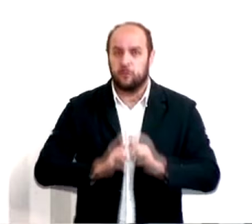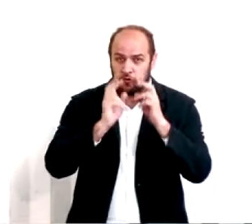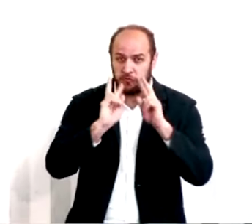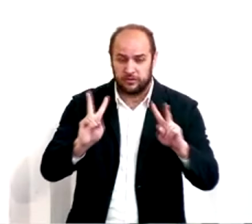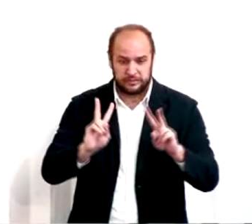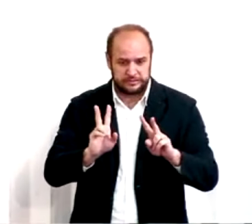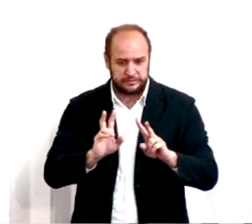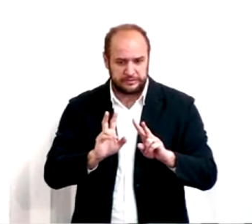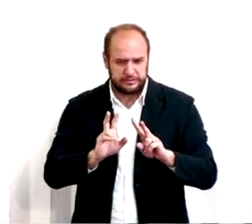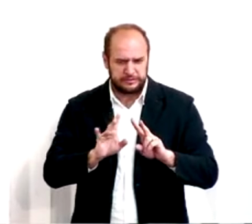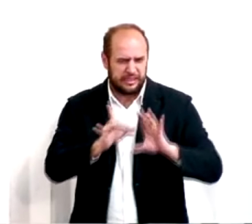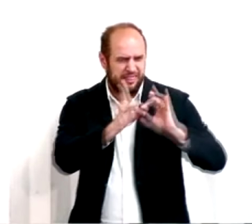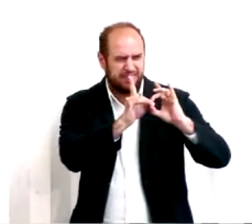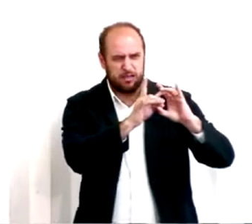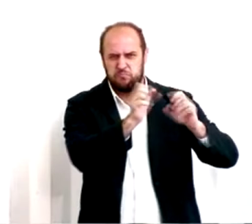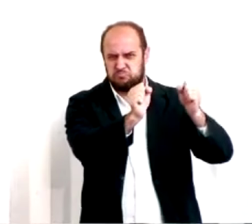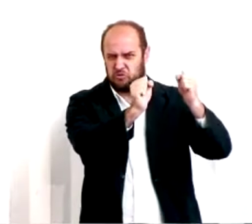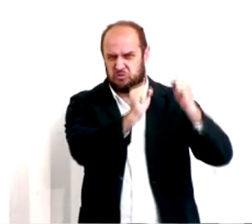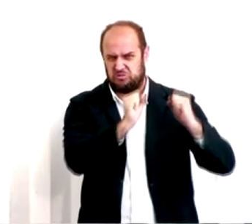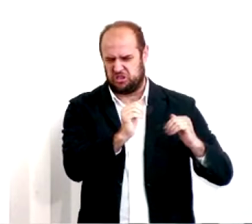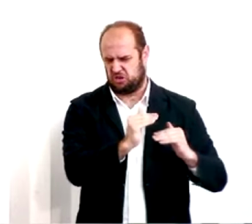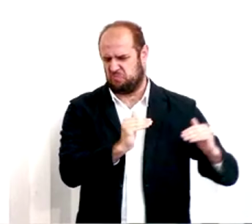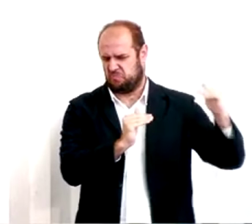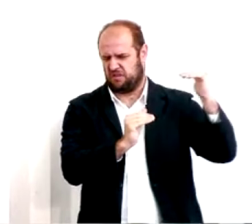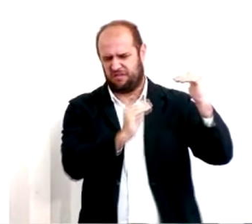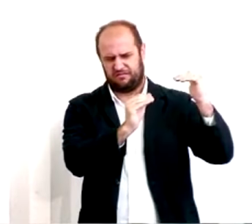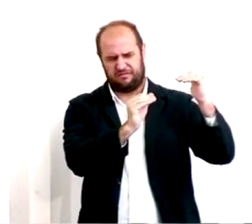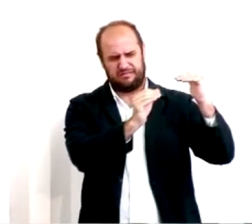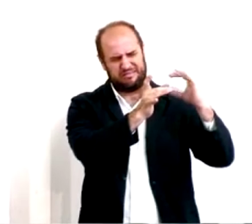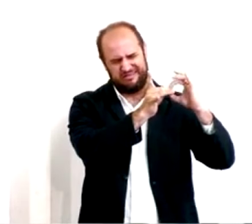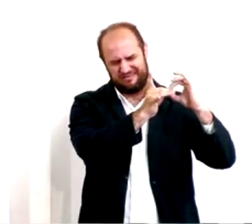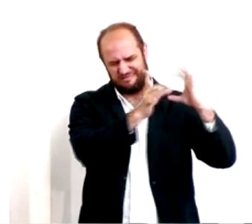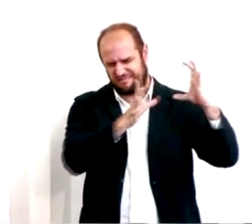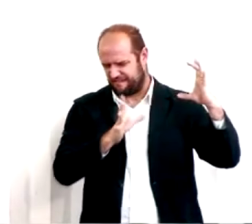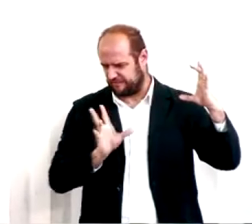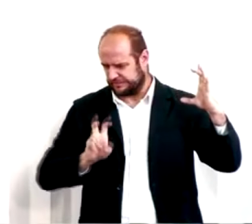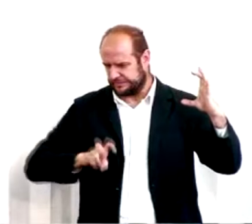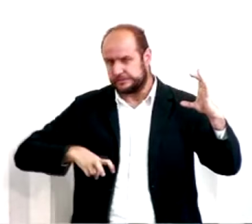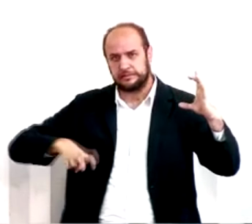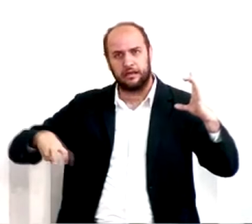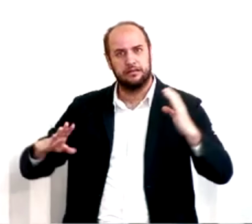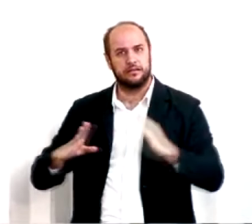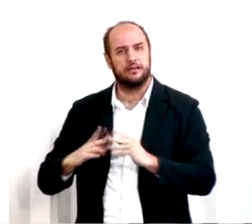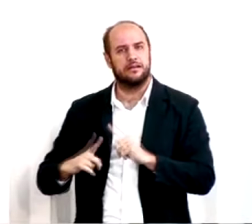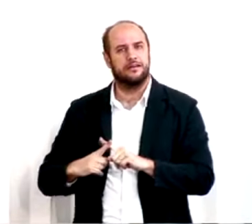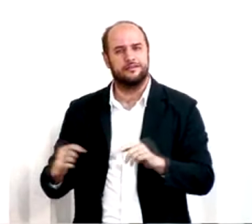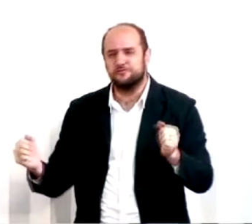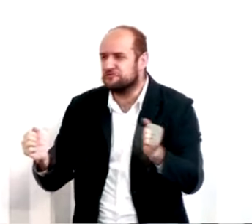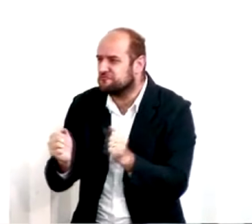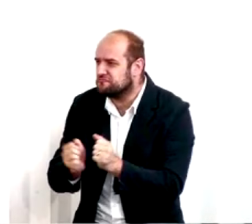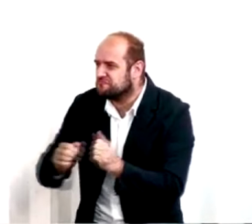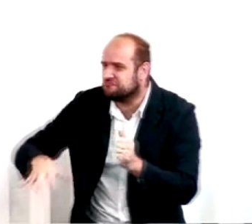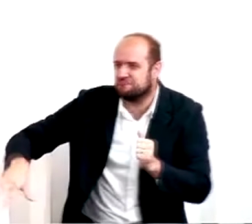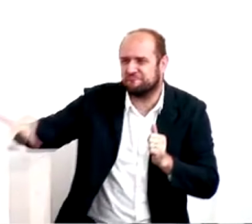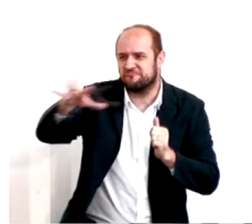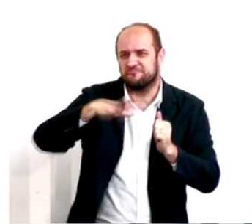assentar em um banco de igreja e para adorarem Ao Único Digno o senhor Jesus Cristo